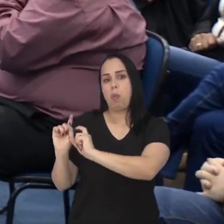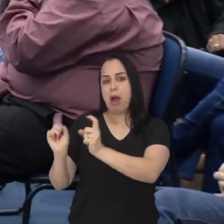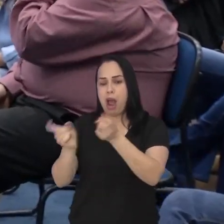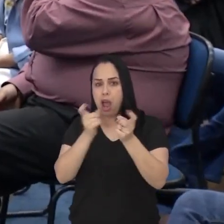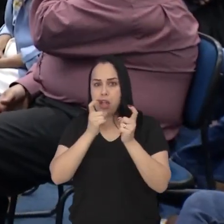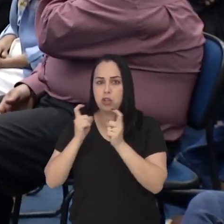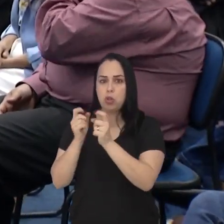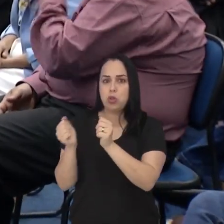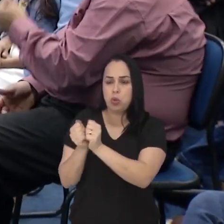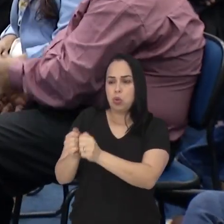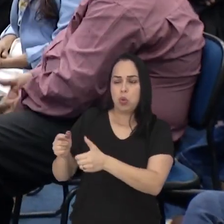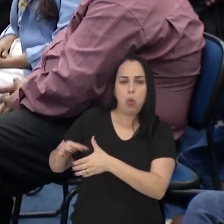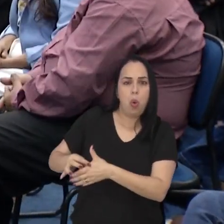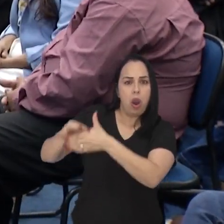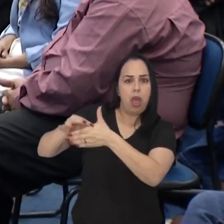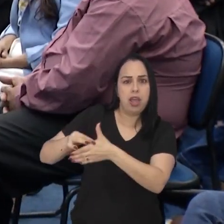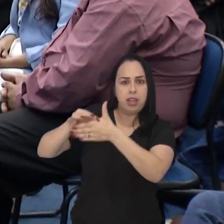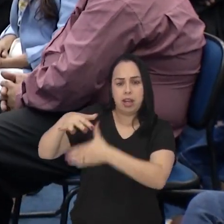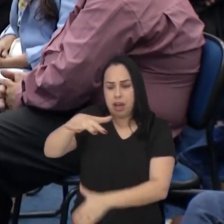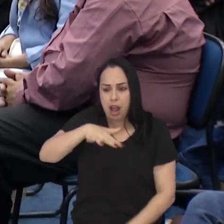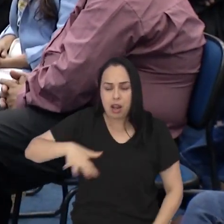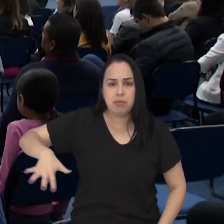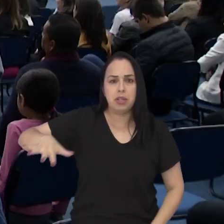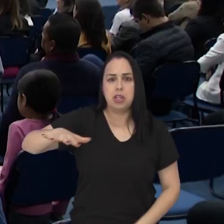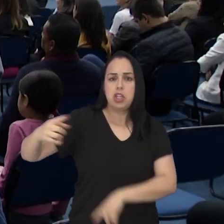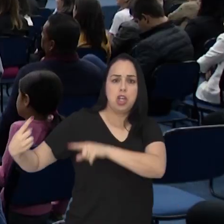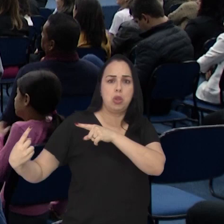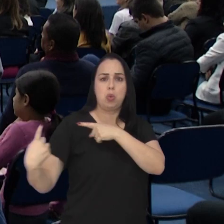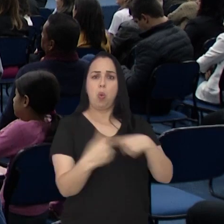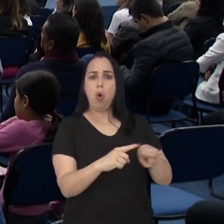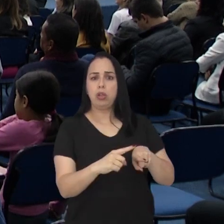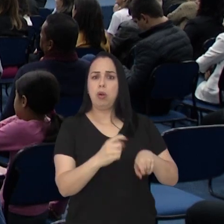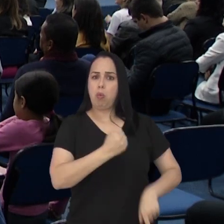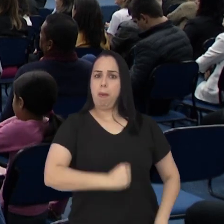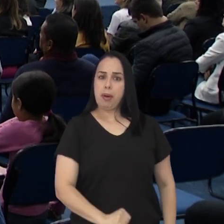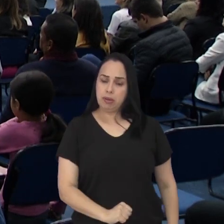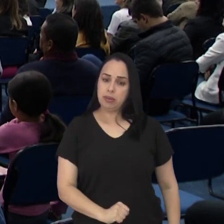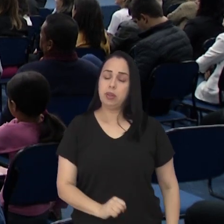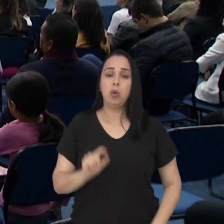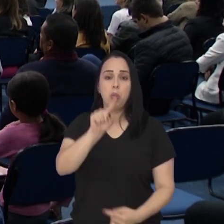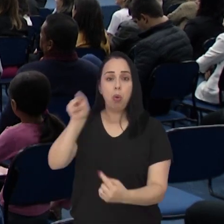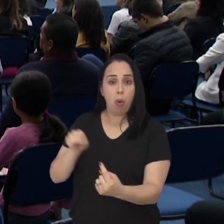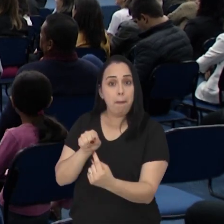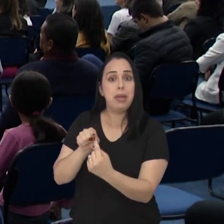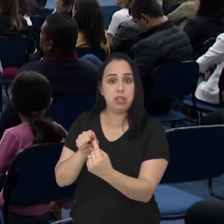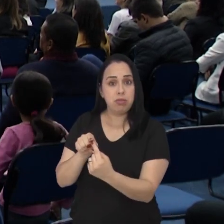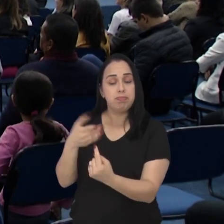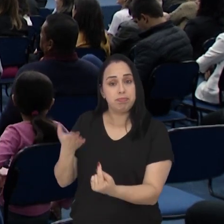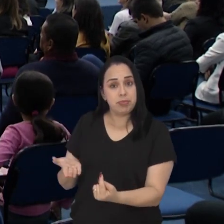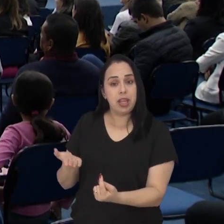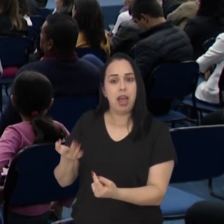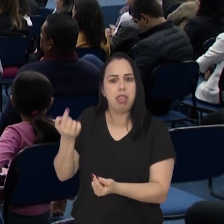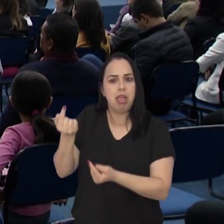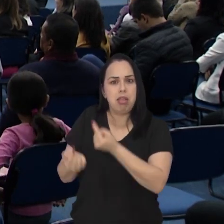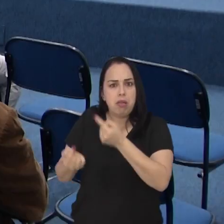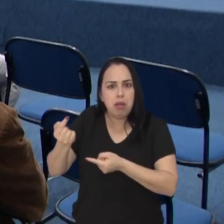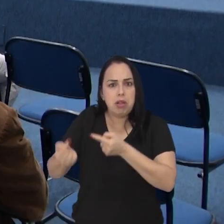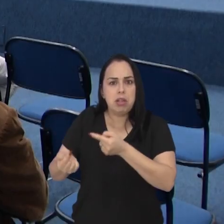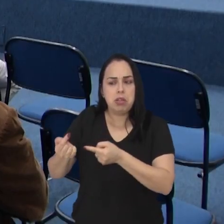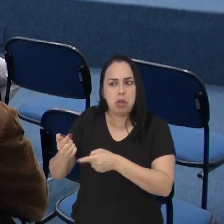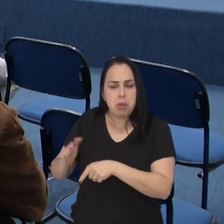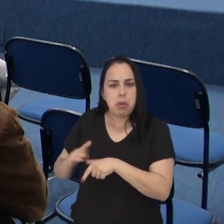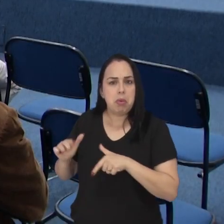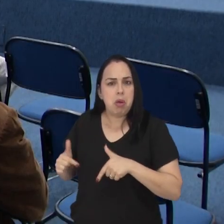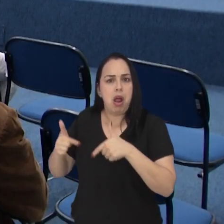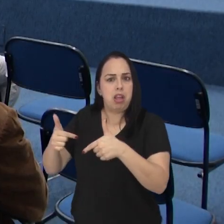um encontro com lideranças regionais de movimentos contrários ao aborto. O objetivo do encontro foi debater